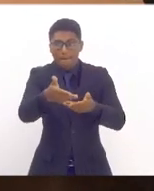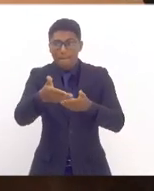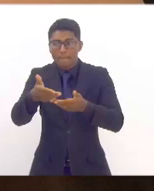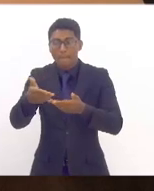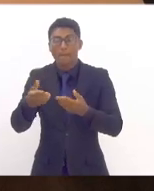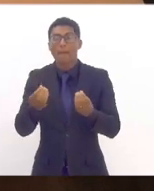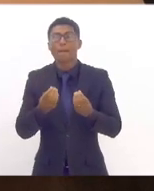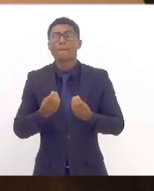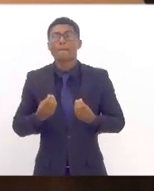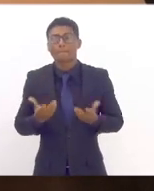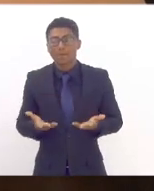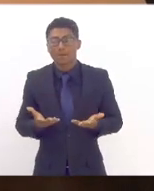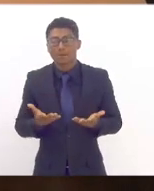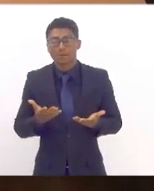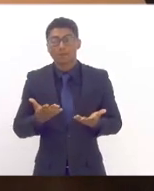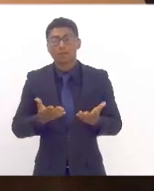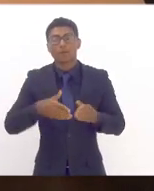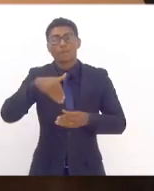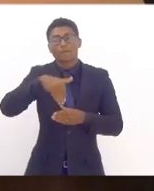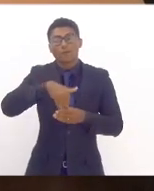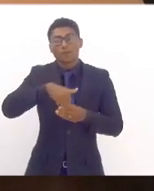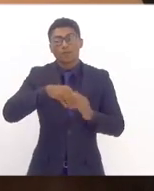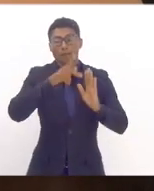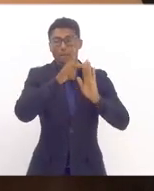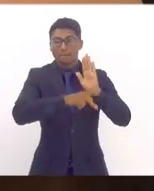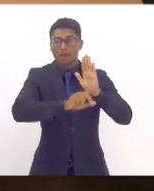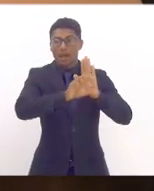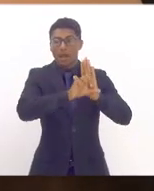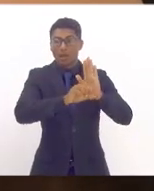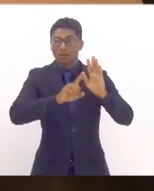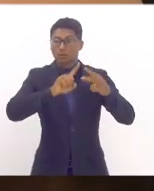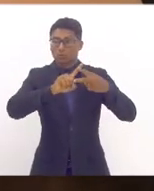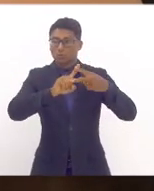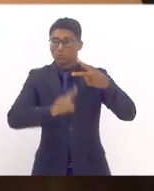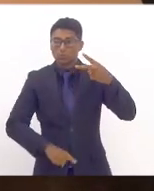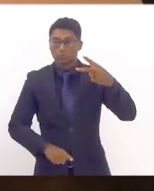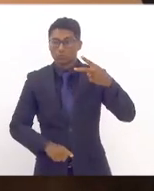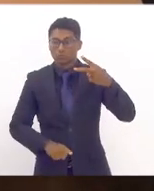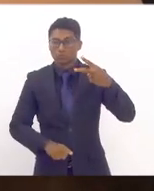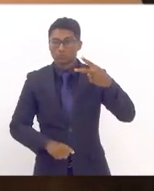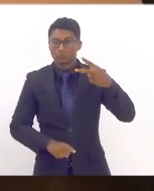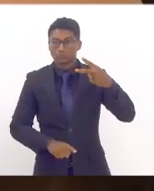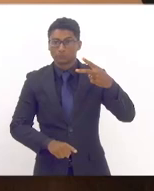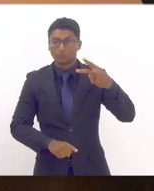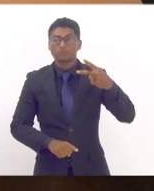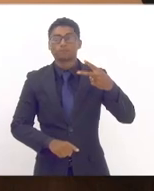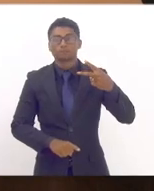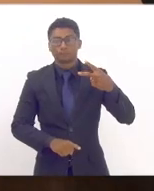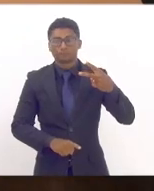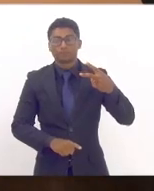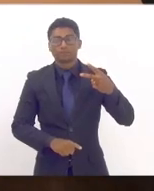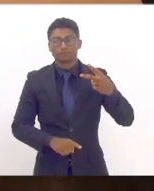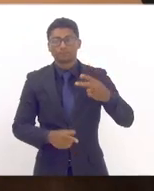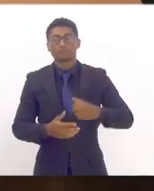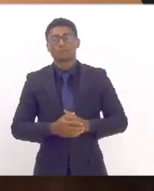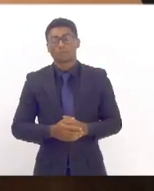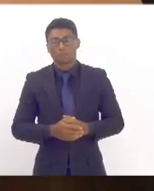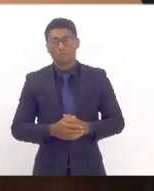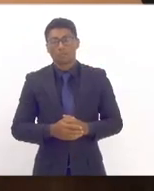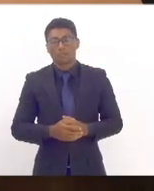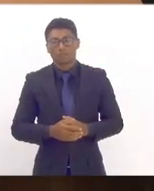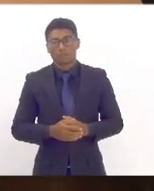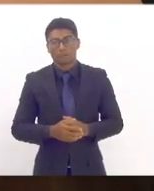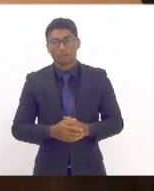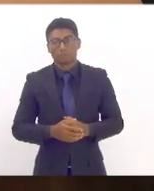dois projetos de leis que ambos tem o princípio da anualidade que